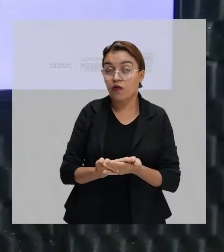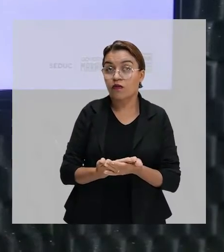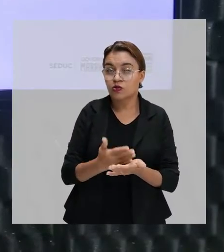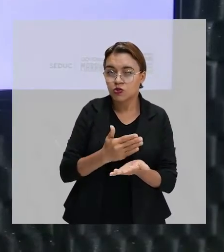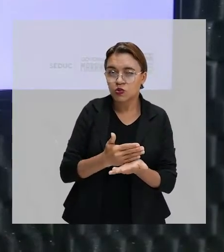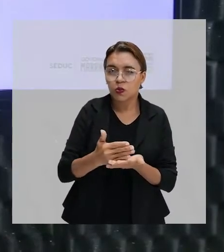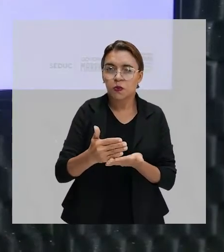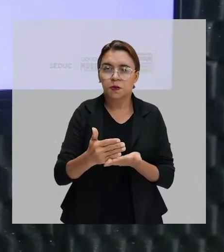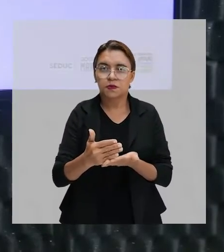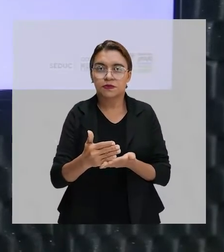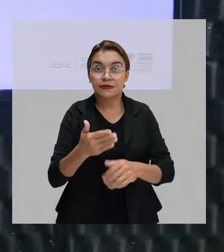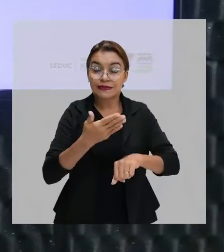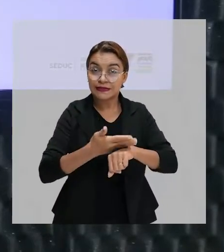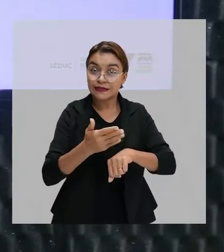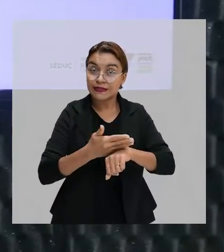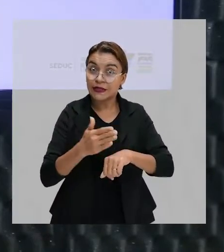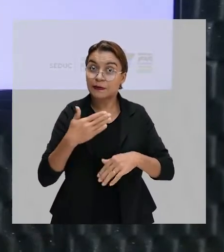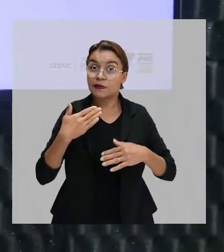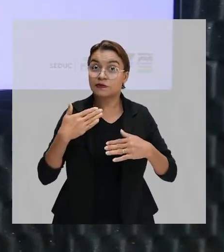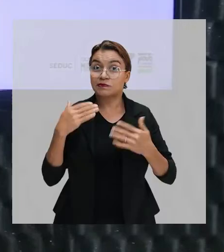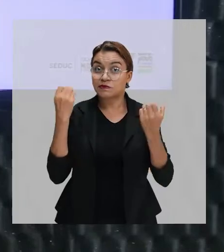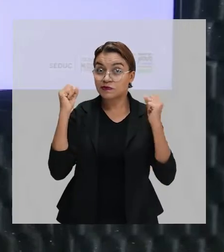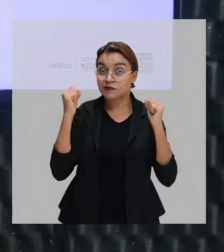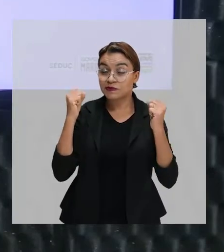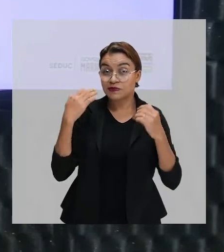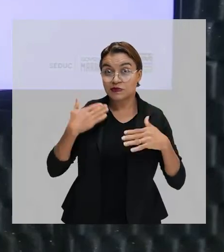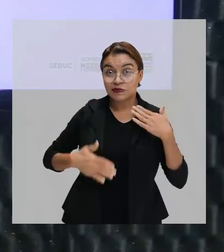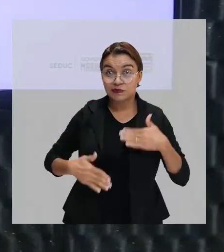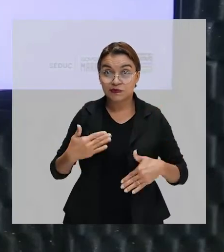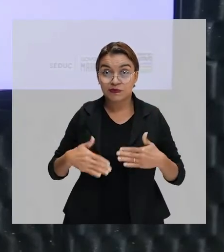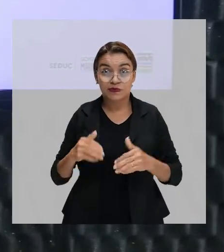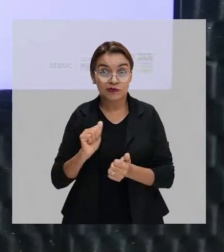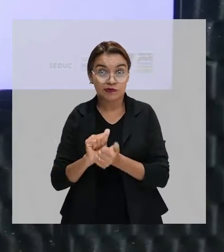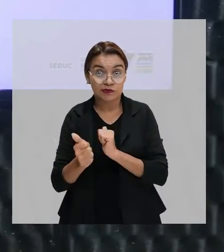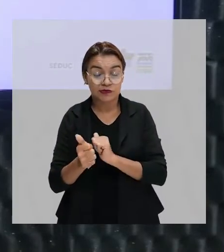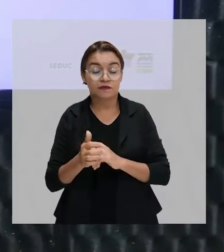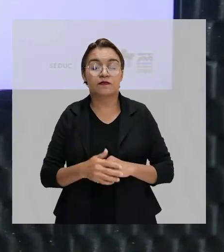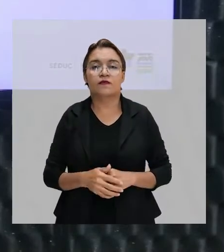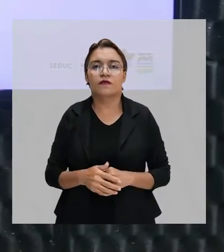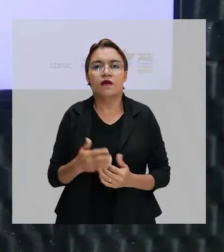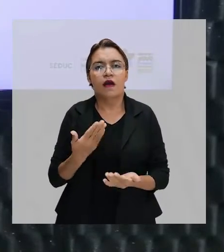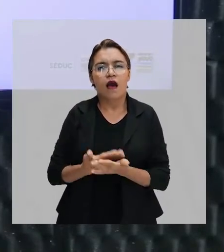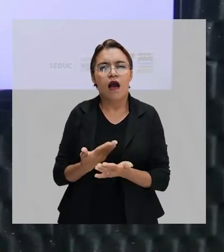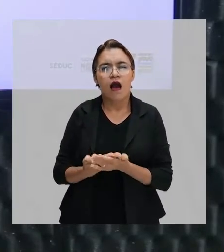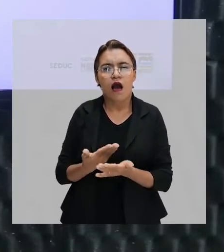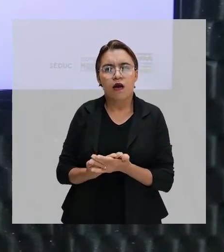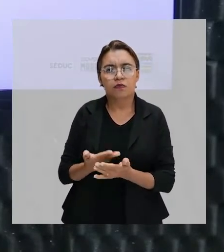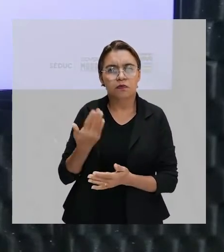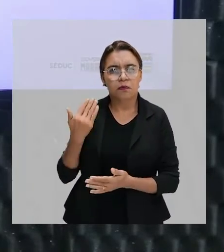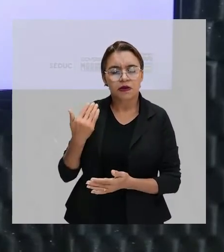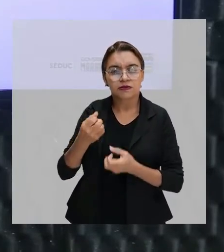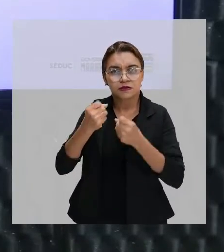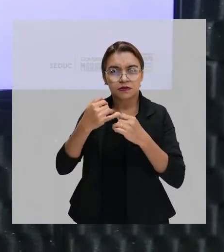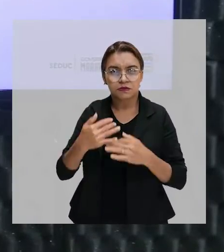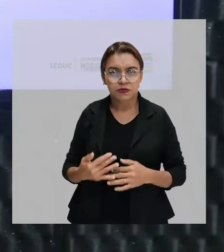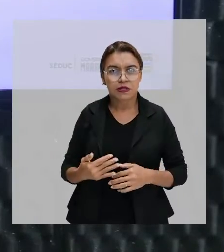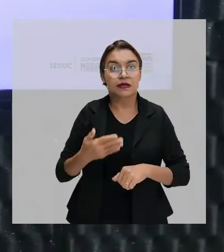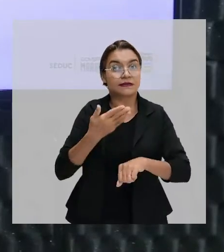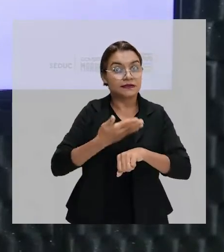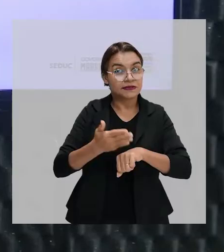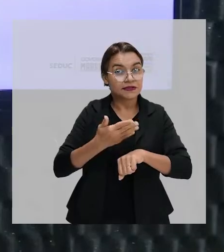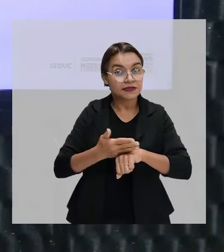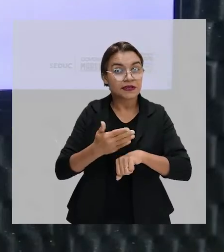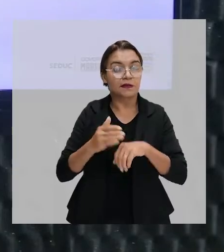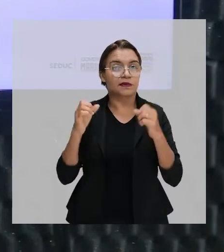do treinamento esportivo na aula passada eu expliquei para você Suelen que o que seria treinamento